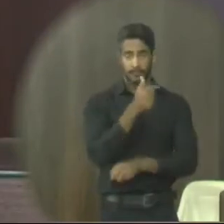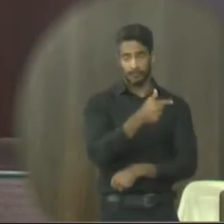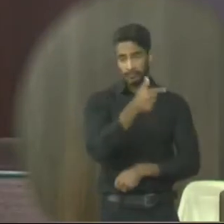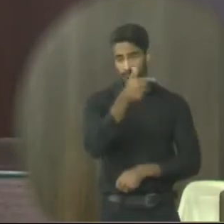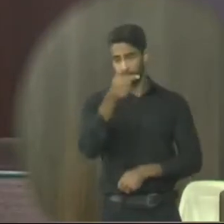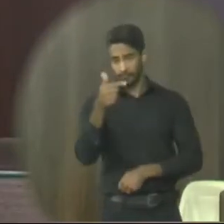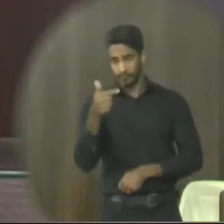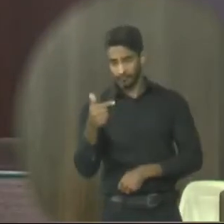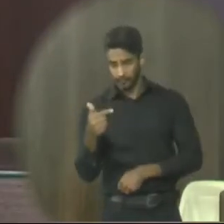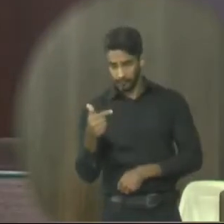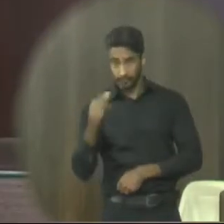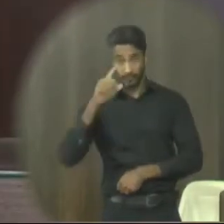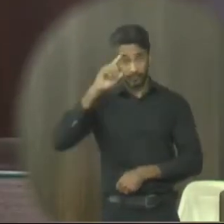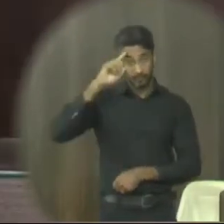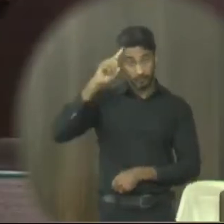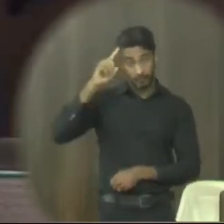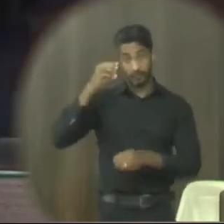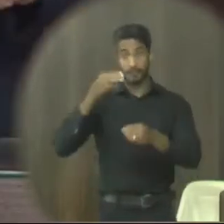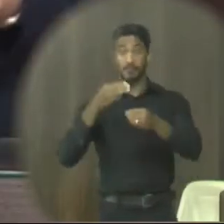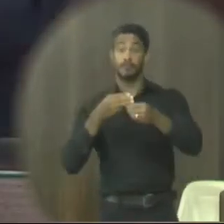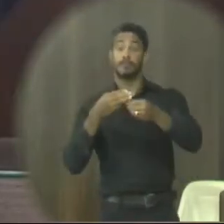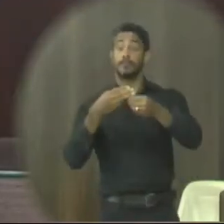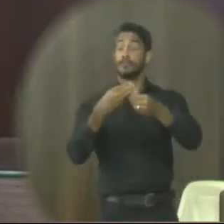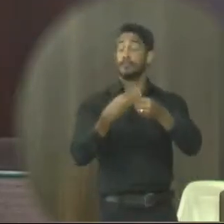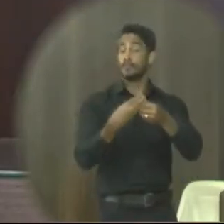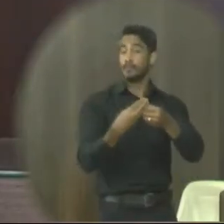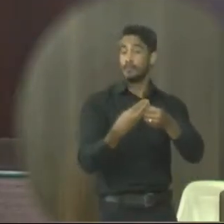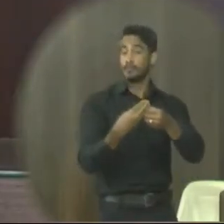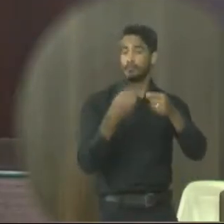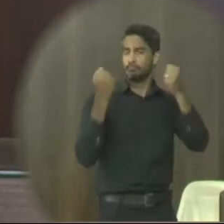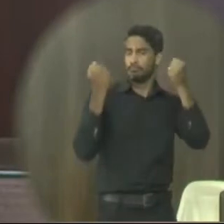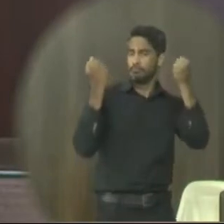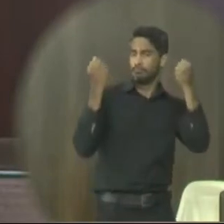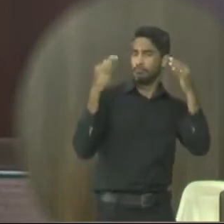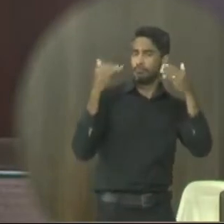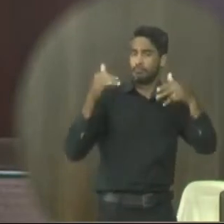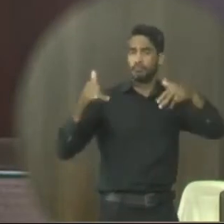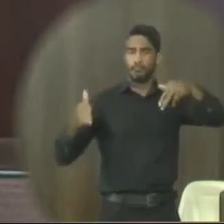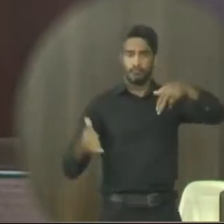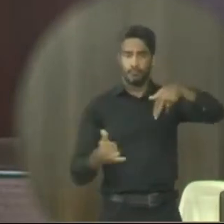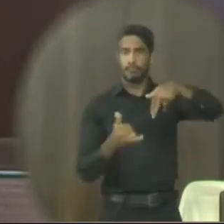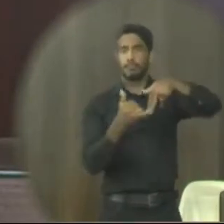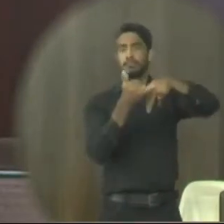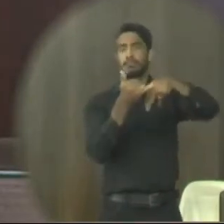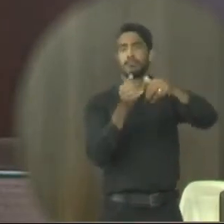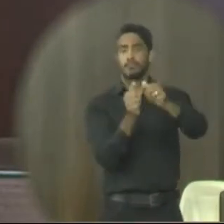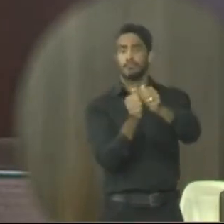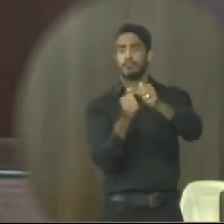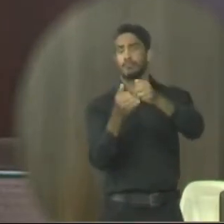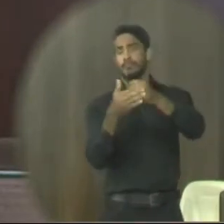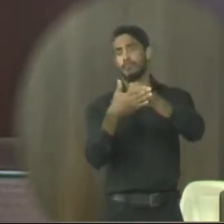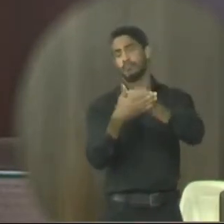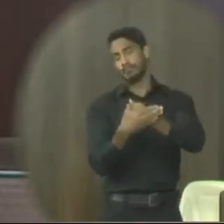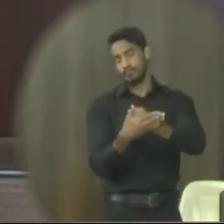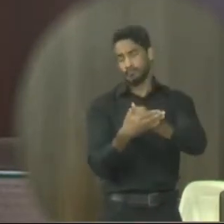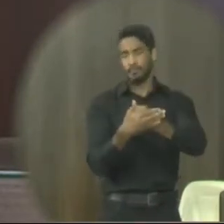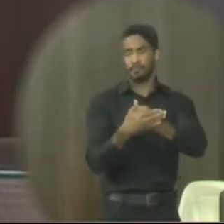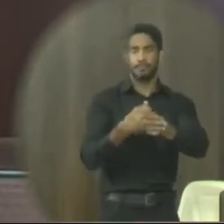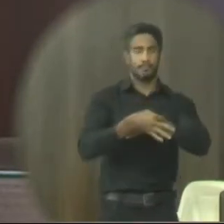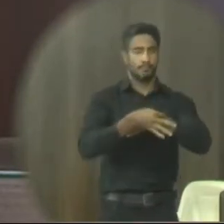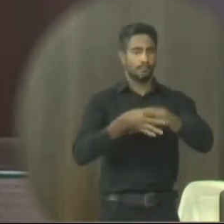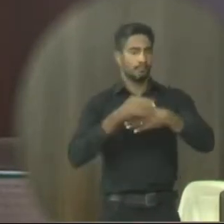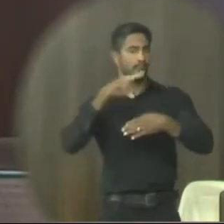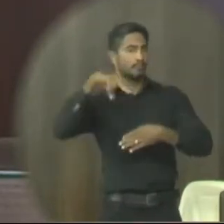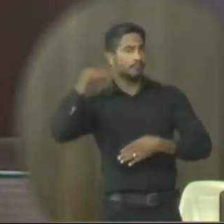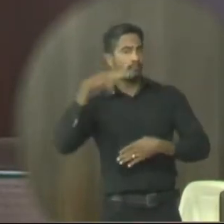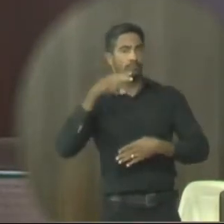030-2022 institui-se o Dia Municipal de Homenagem às Vítimas de Covid-19, de autoria do vereador Bruno